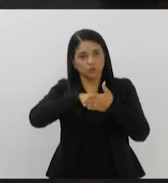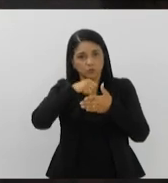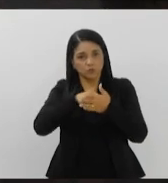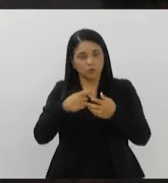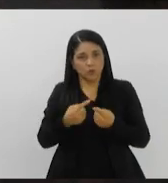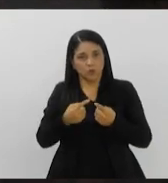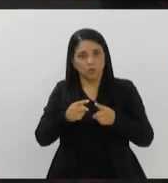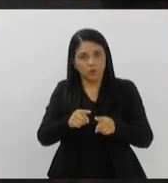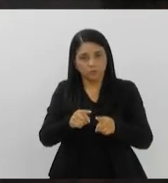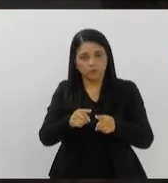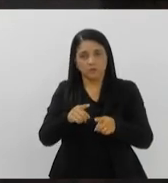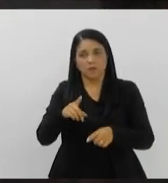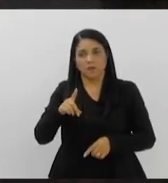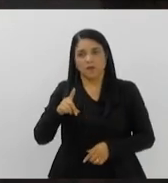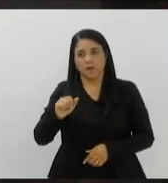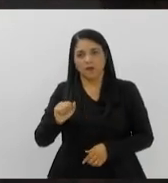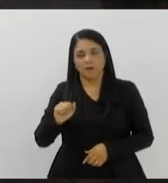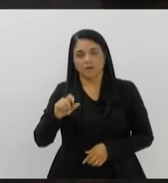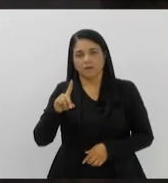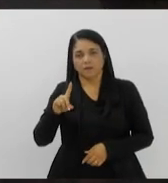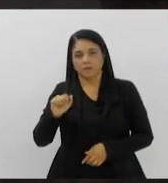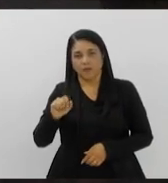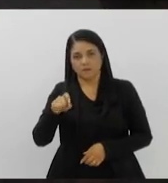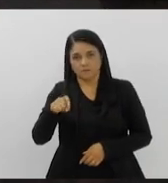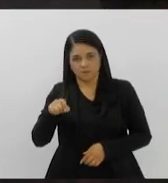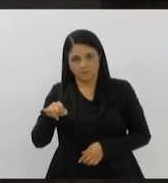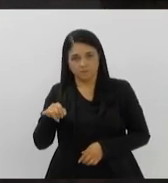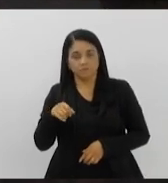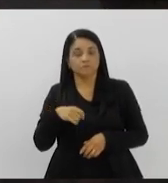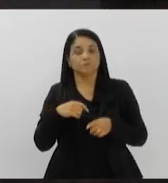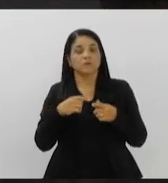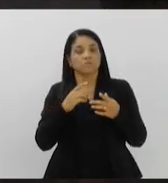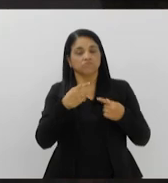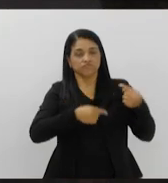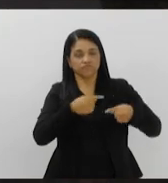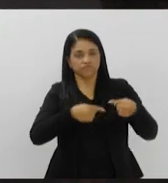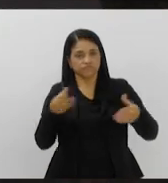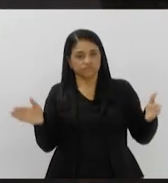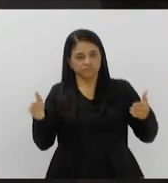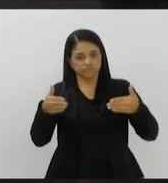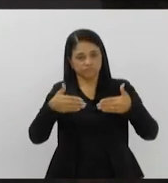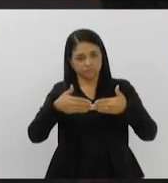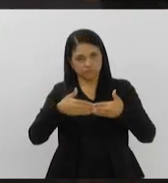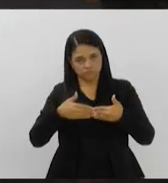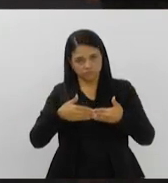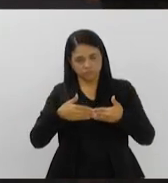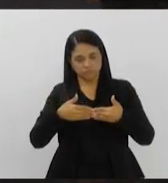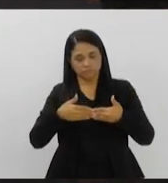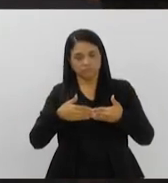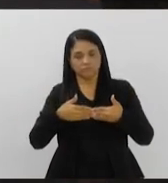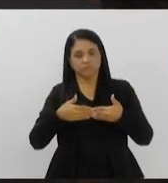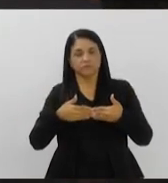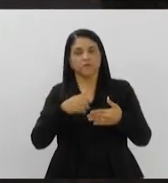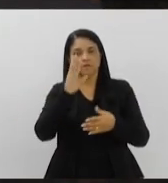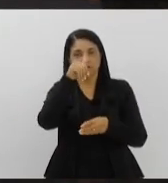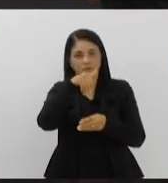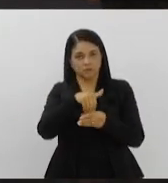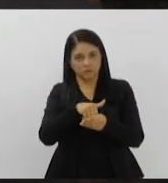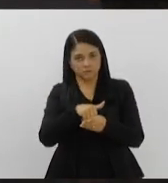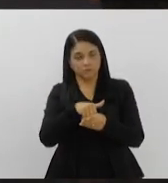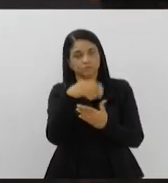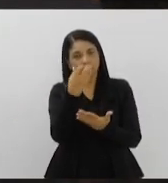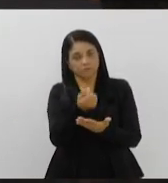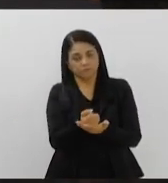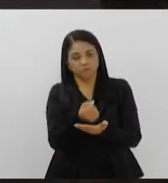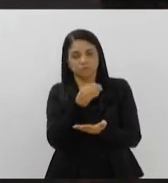a Atáxia. Em discussão, não havendo quem queira discutir, encerrada a discussão. Em votação, senhores